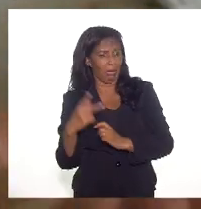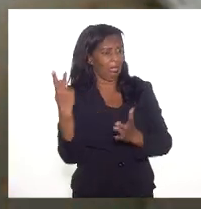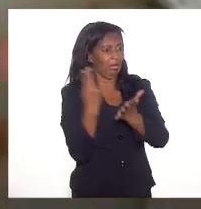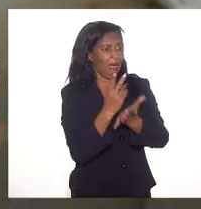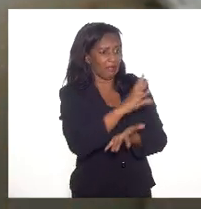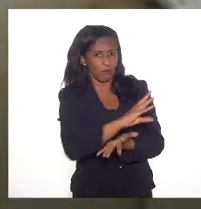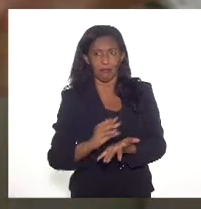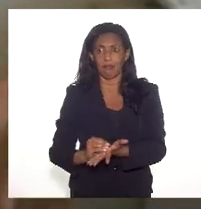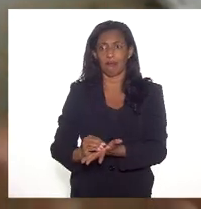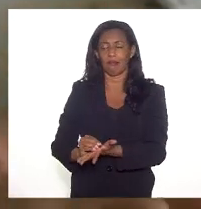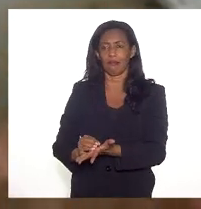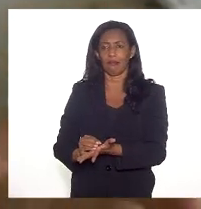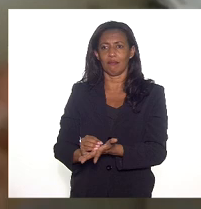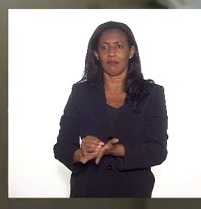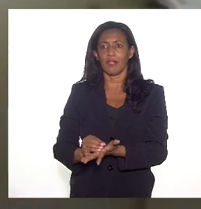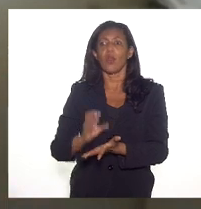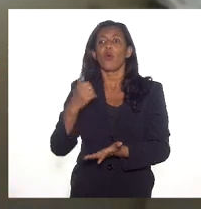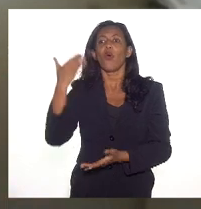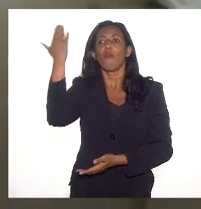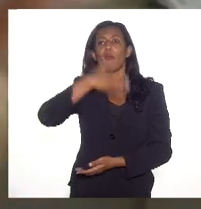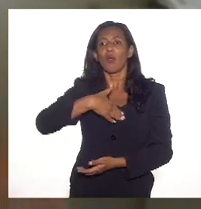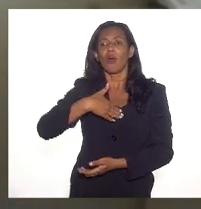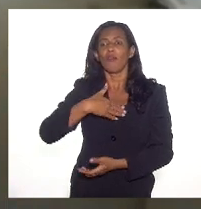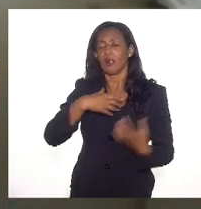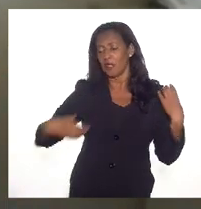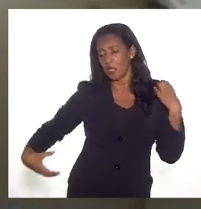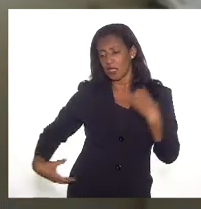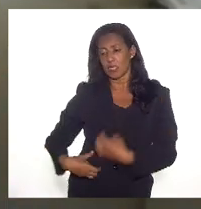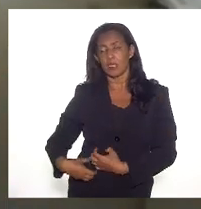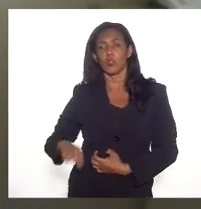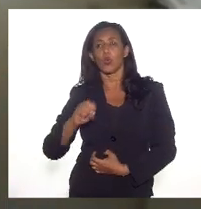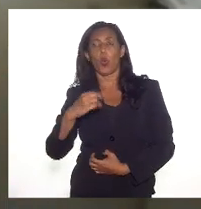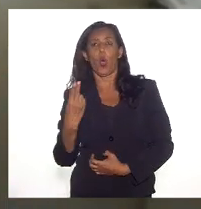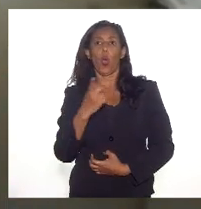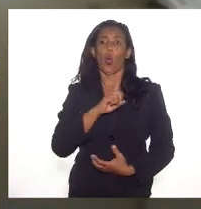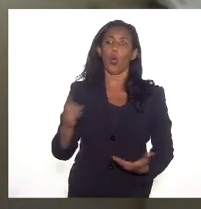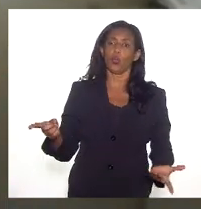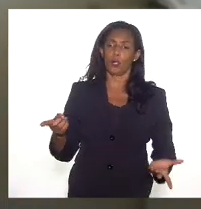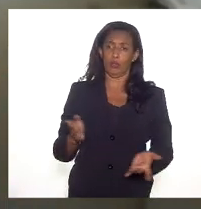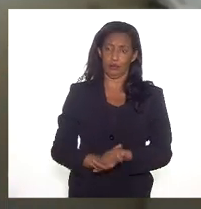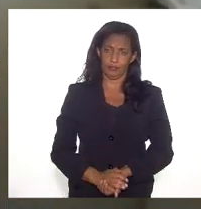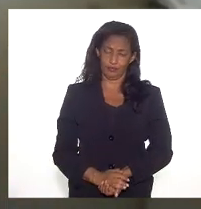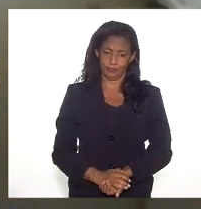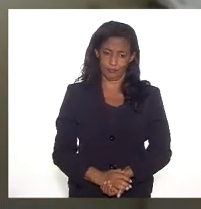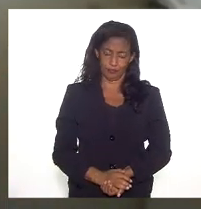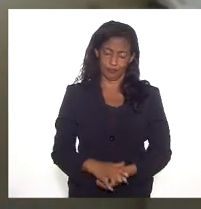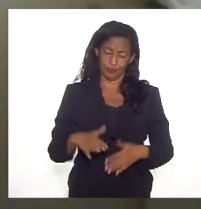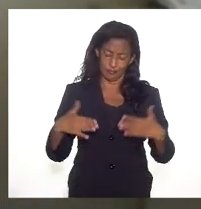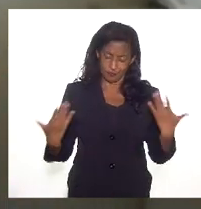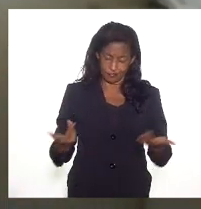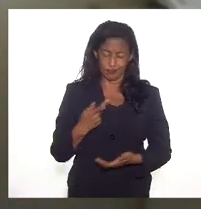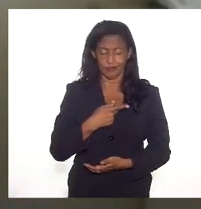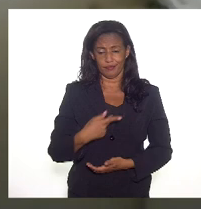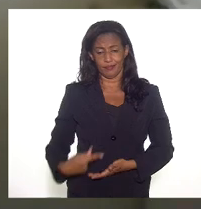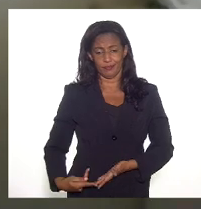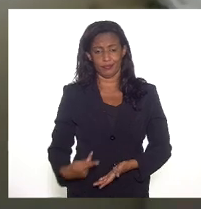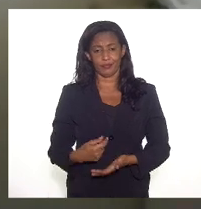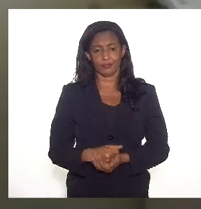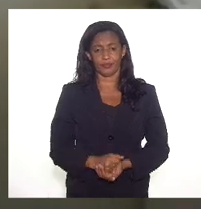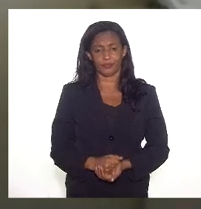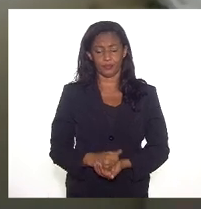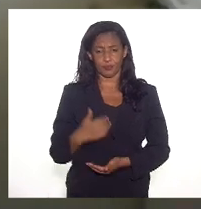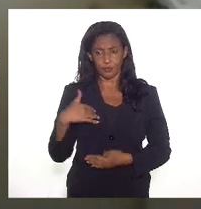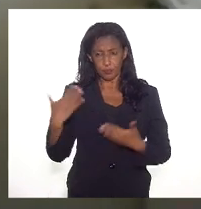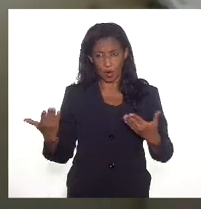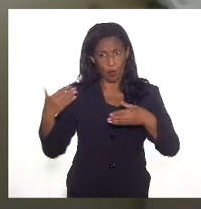estava sem cinto ou com o cinto, a não ser a abordagem pessoal? Então, eu, senhor presidente, eu, quando dei o